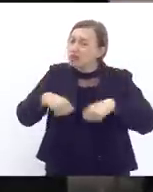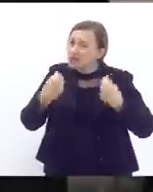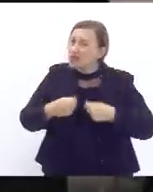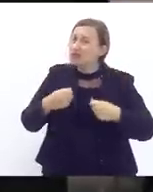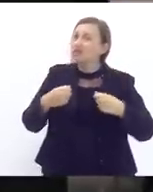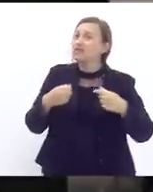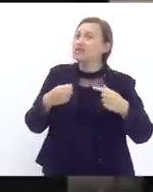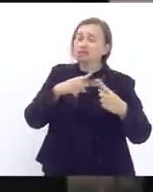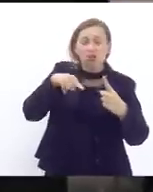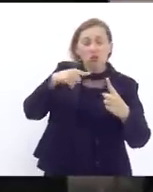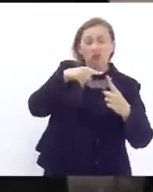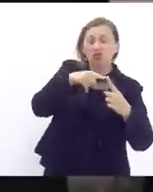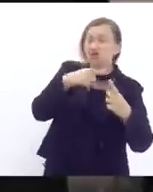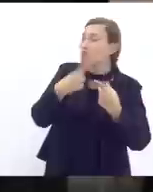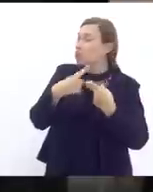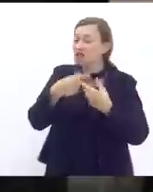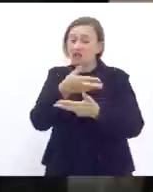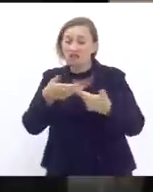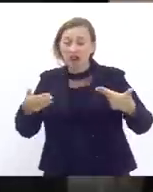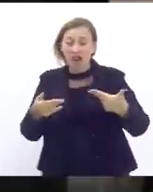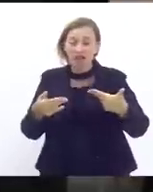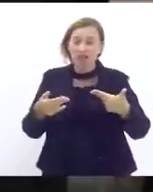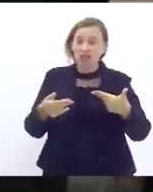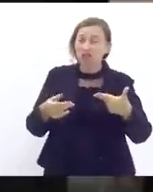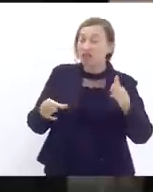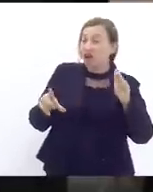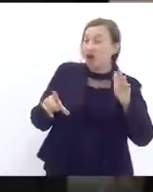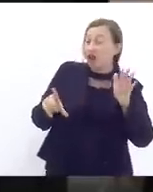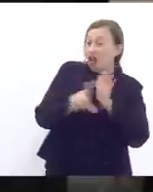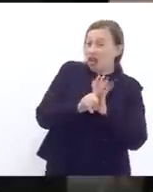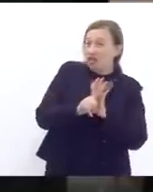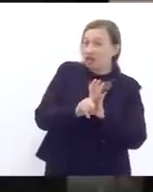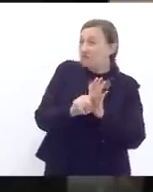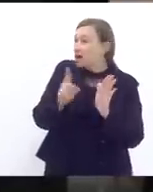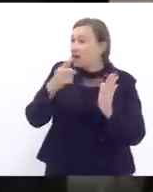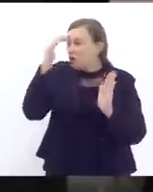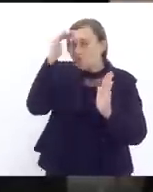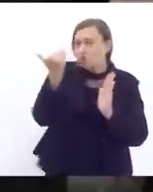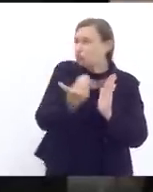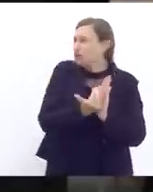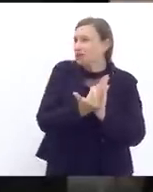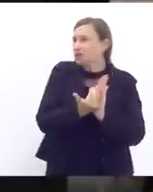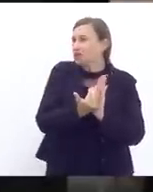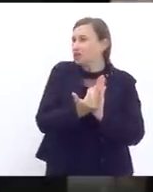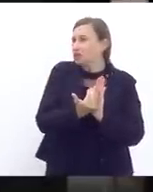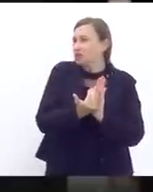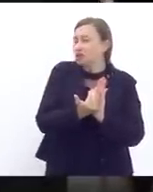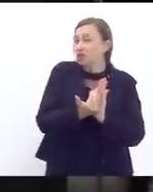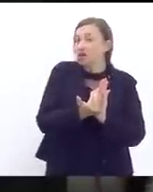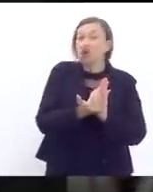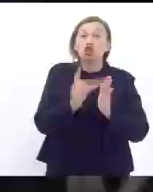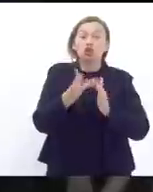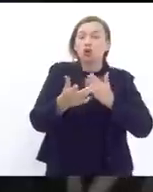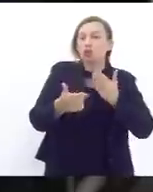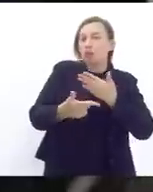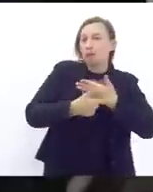várias são as leis de autoridades nós estamos tendo cumpridas e inclusive